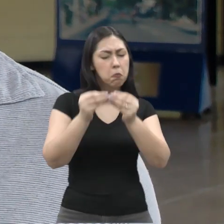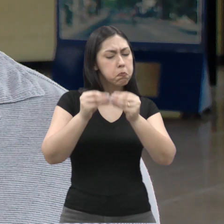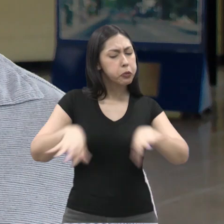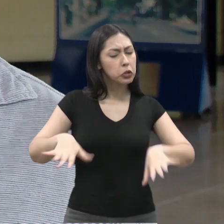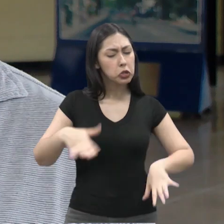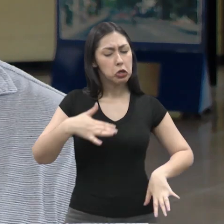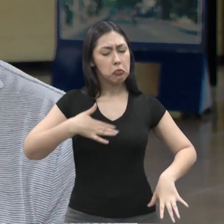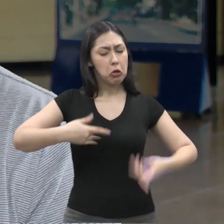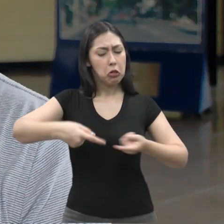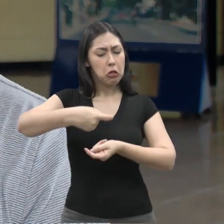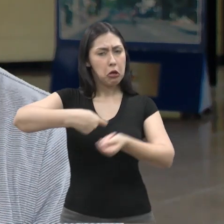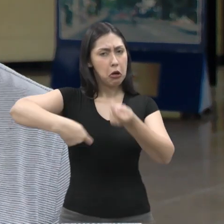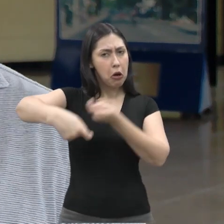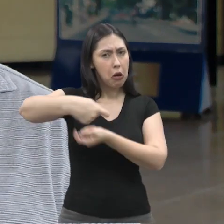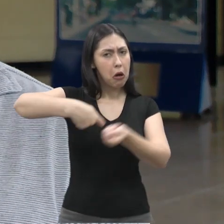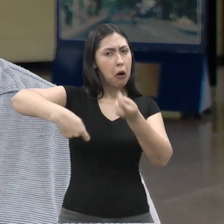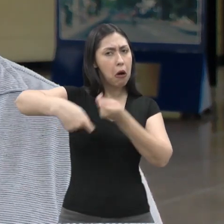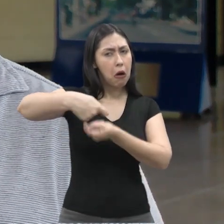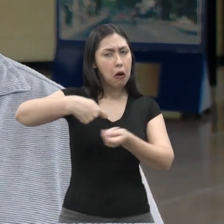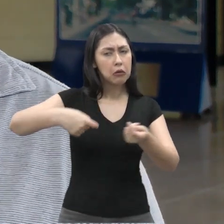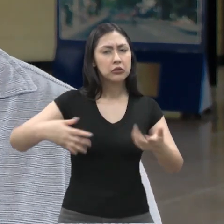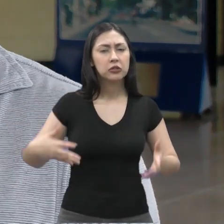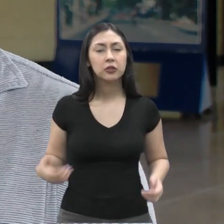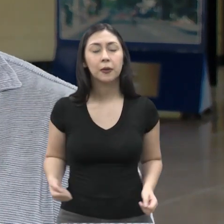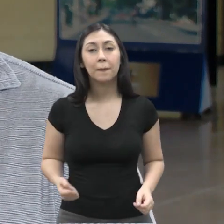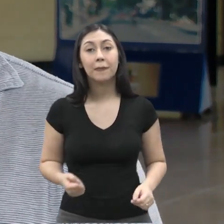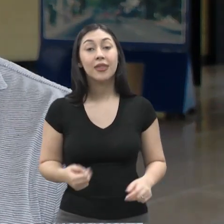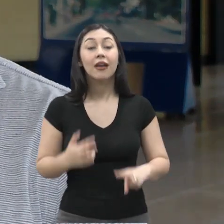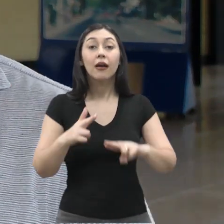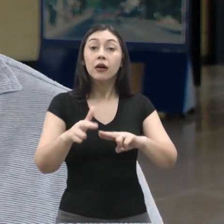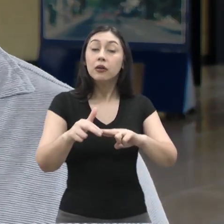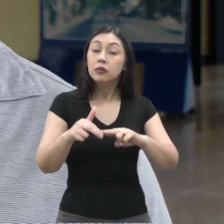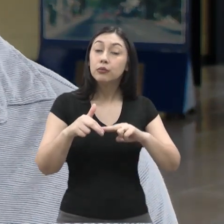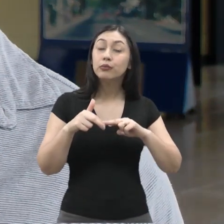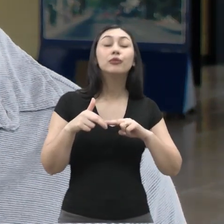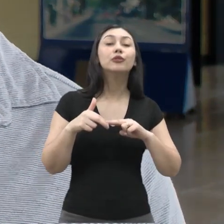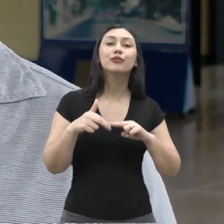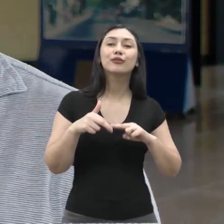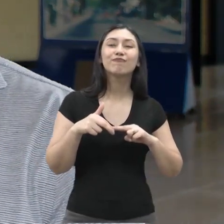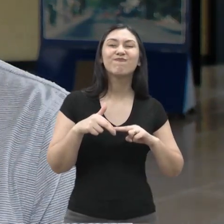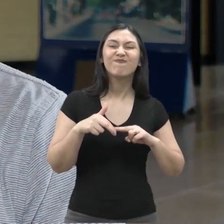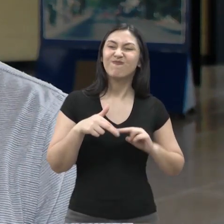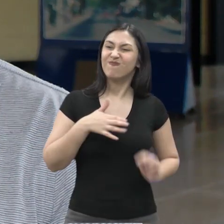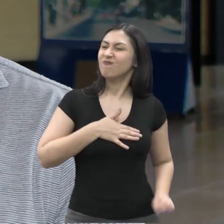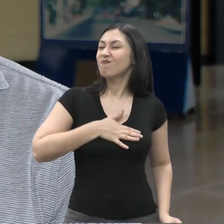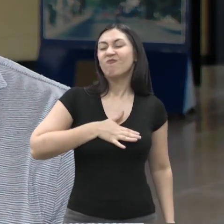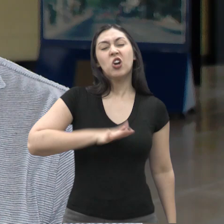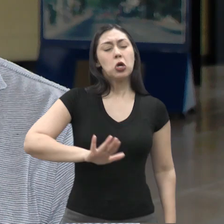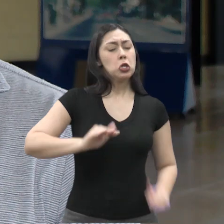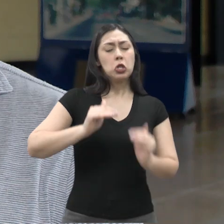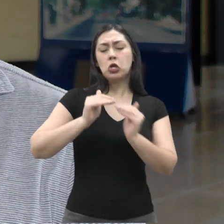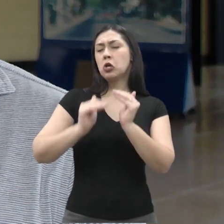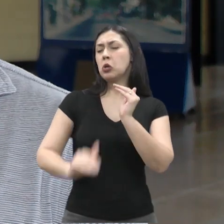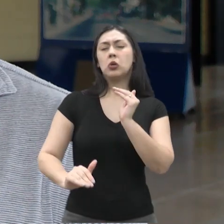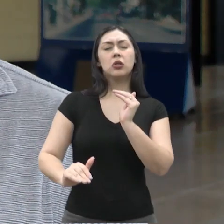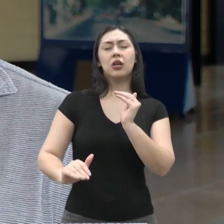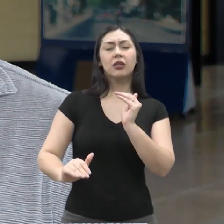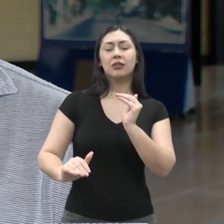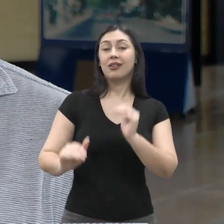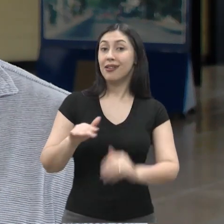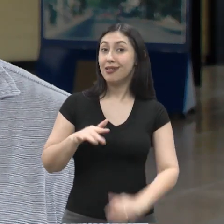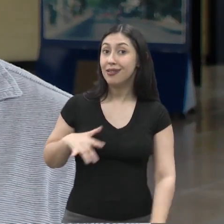algo que viria a prejudicar a economia local, e esse descontentamento da parte desses